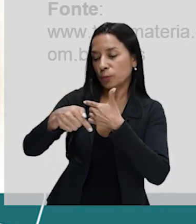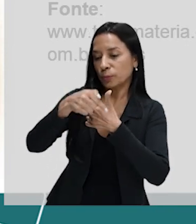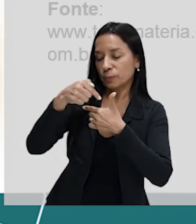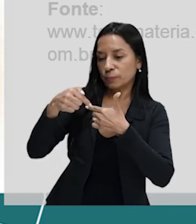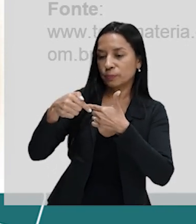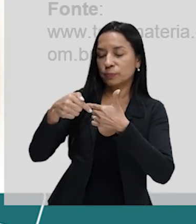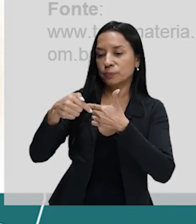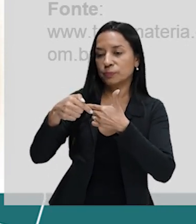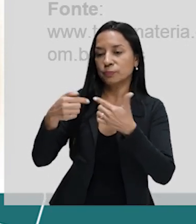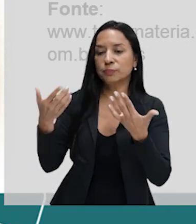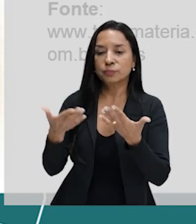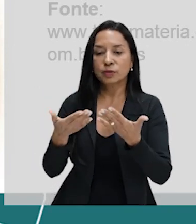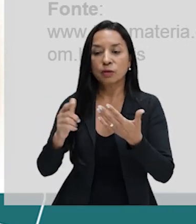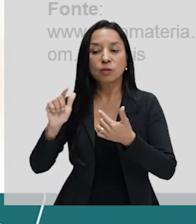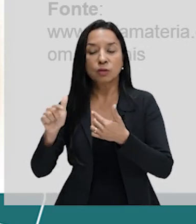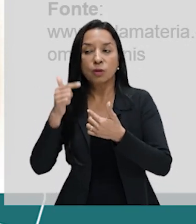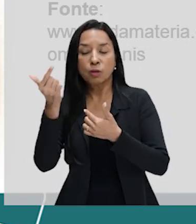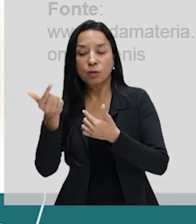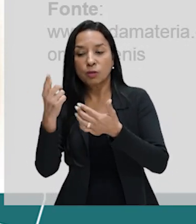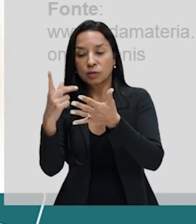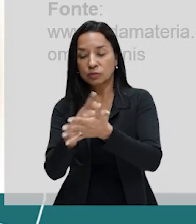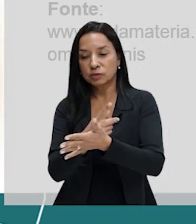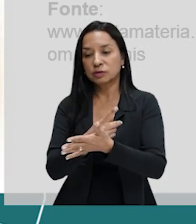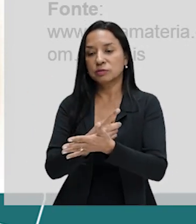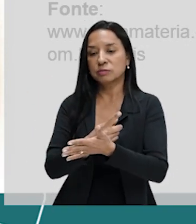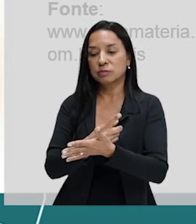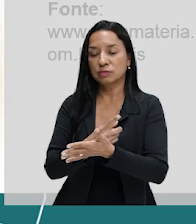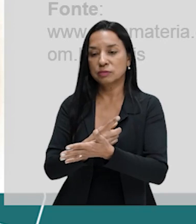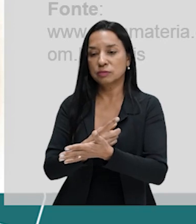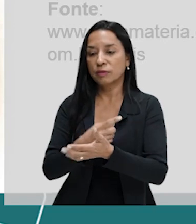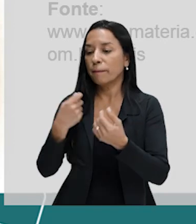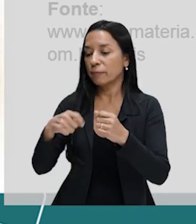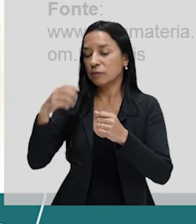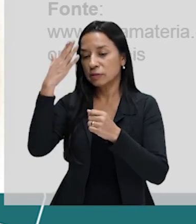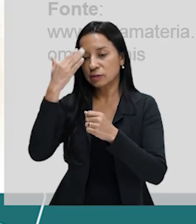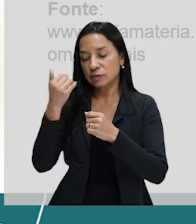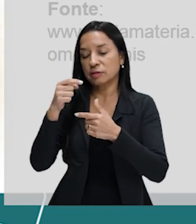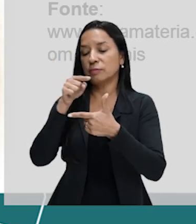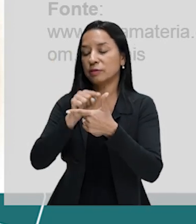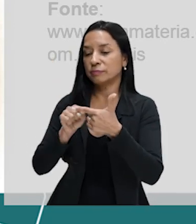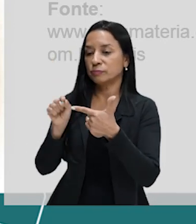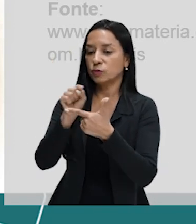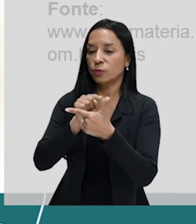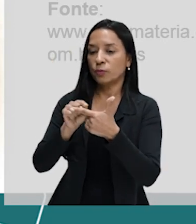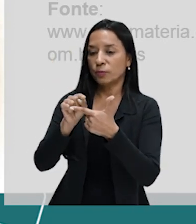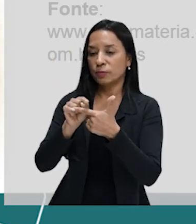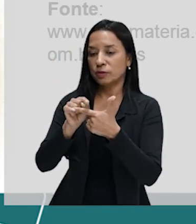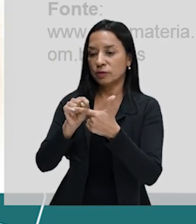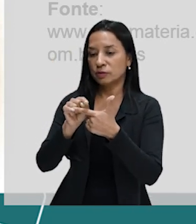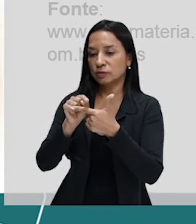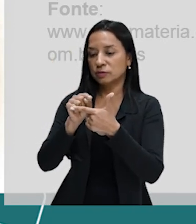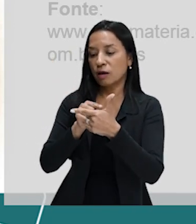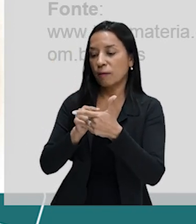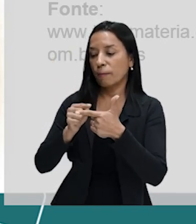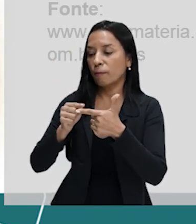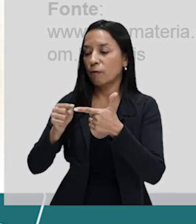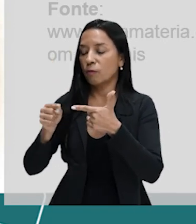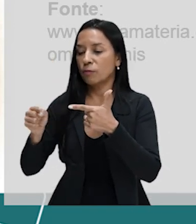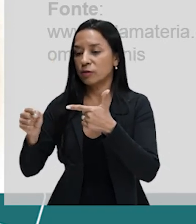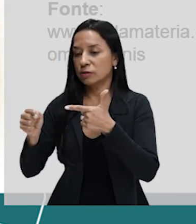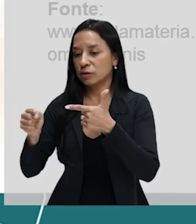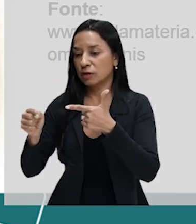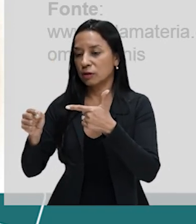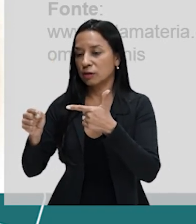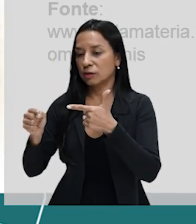tá? Agora, uma outra situação que a gente deve levar em consideração é que o pênis, pessoal, ele vai aumentar um pouco de tamanho, né, durante o